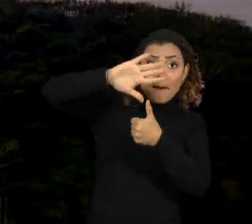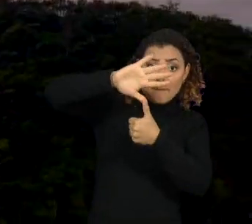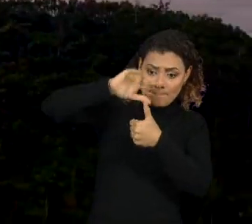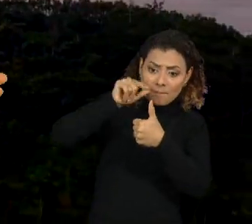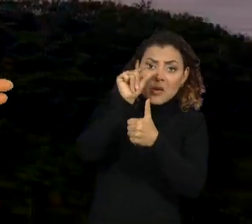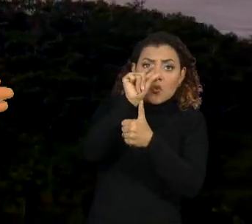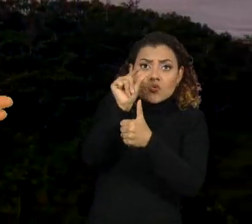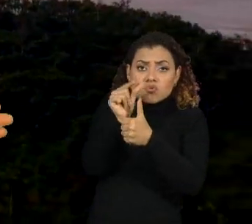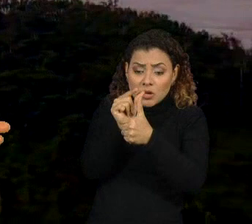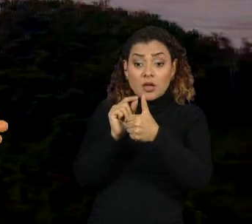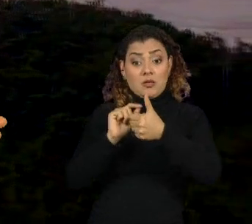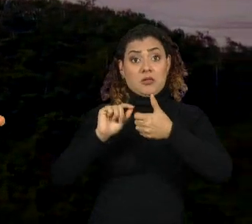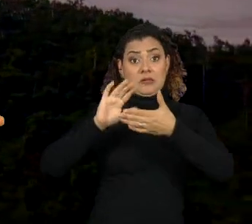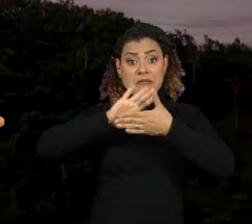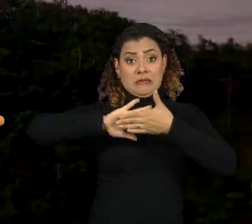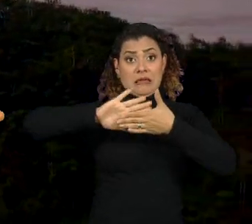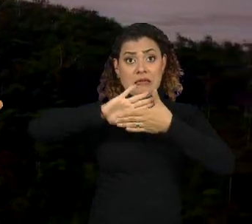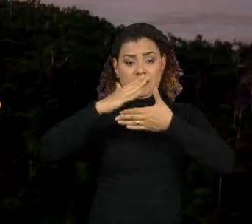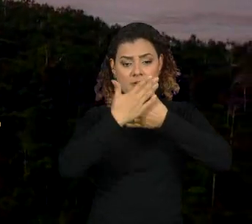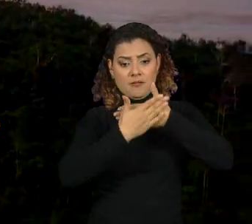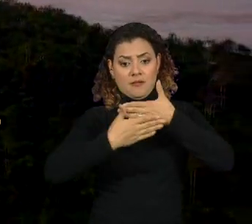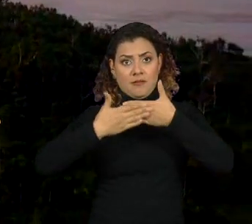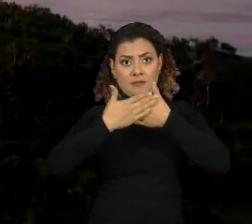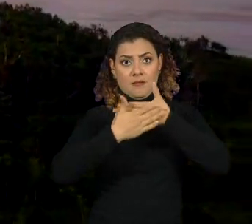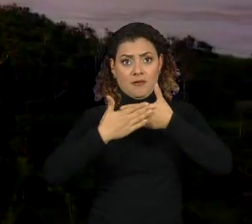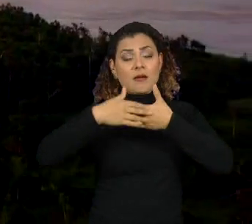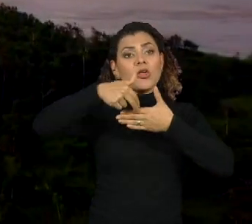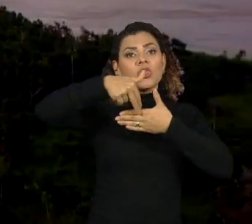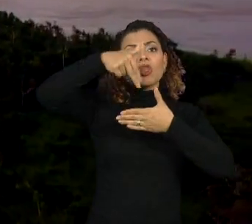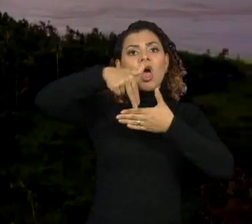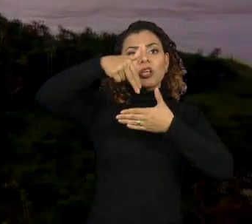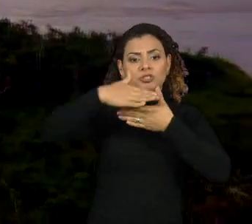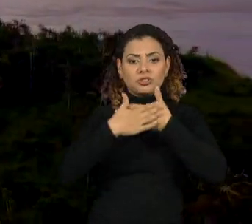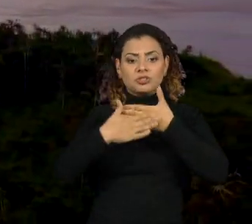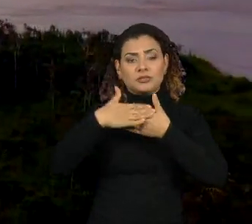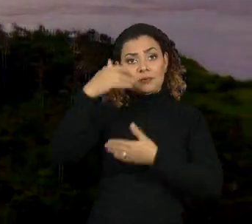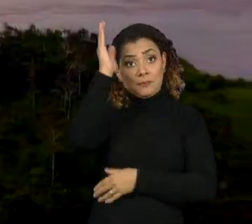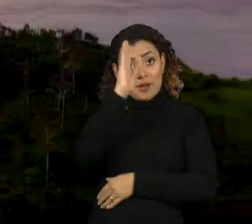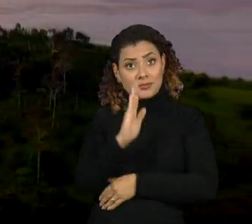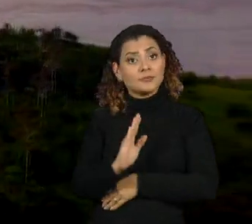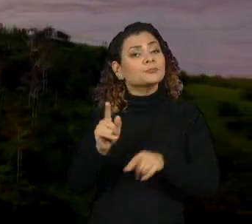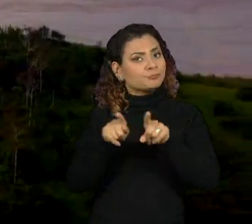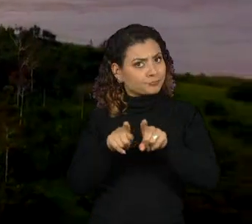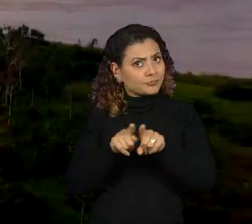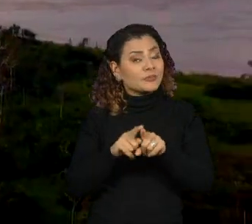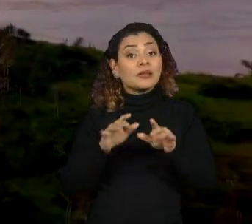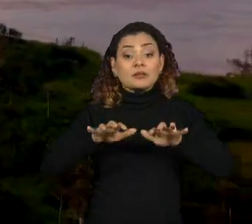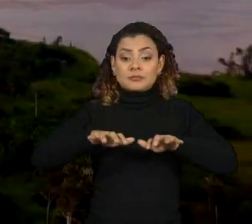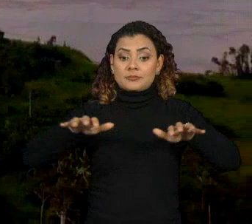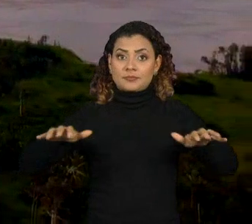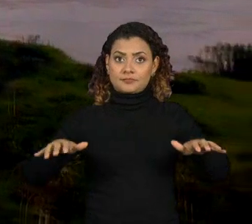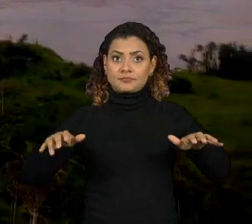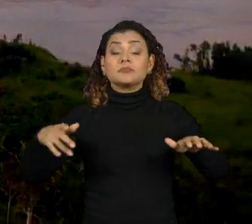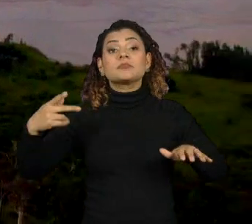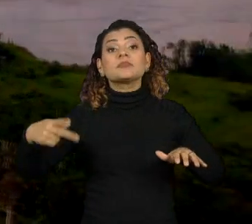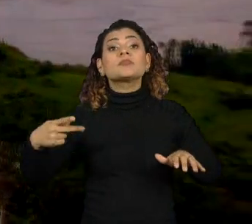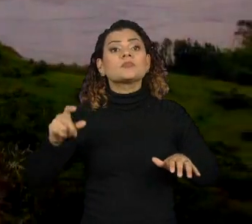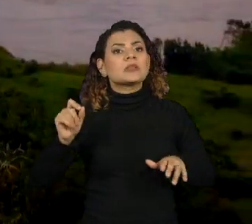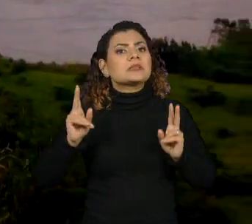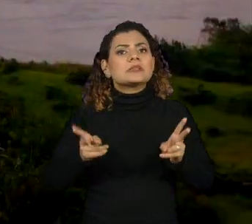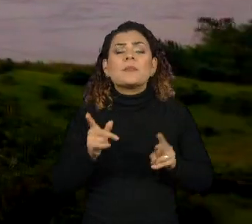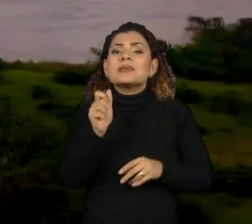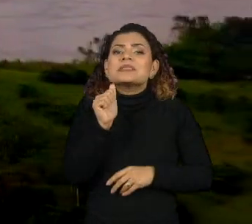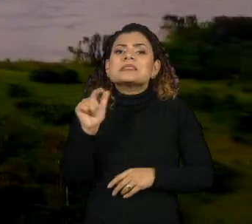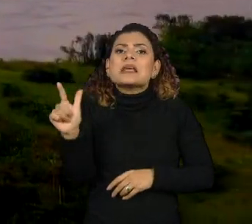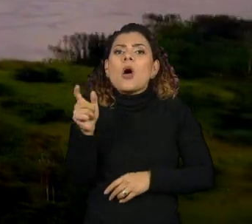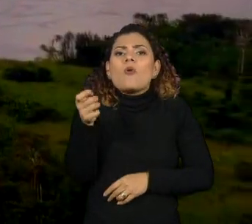Amazonas forma uma barreira ecológica que divide as espécies que estão lá das que estão aqui. A baixa salinidade